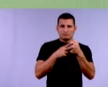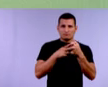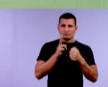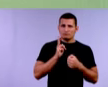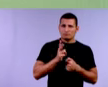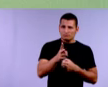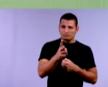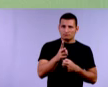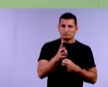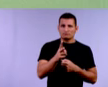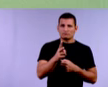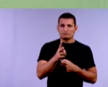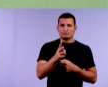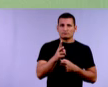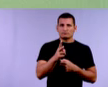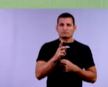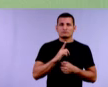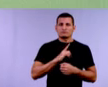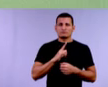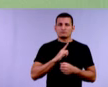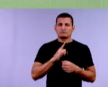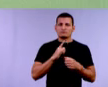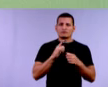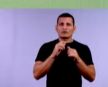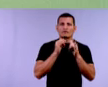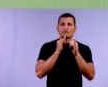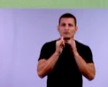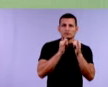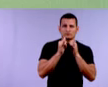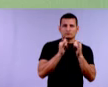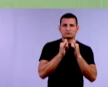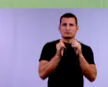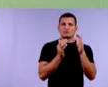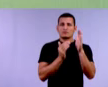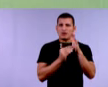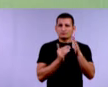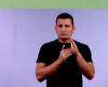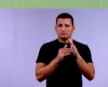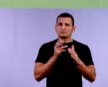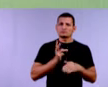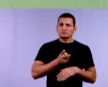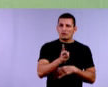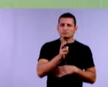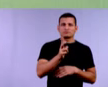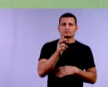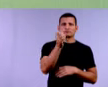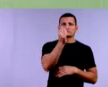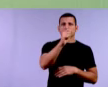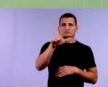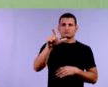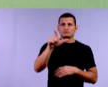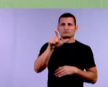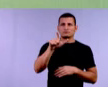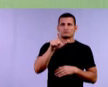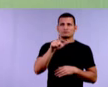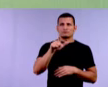nós tivermos informação de tempo decorrido, sempre será singular. Com certeza